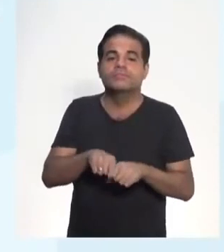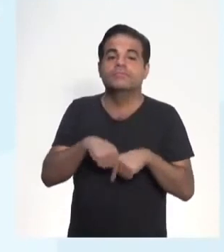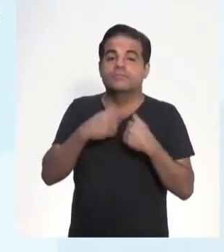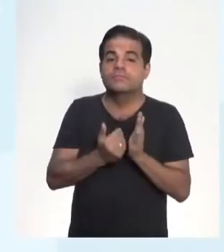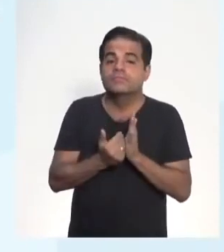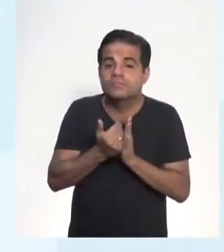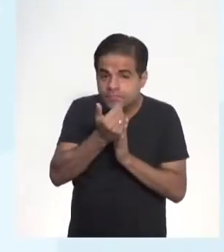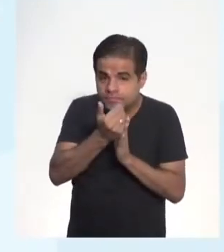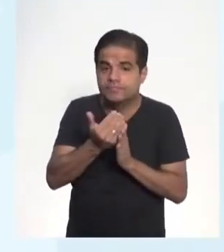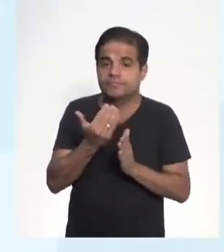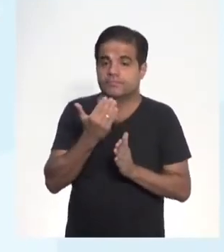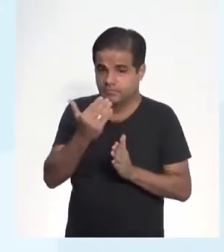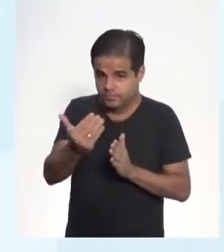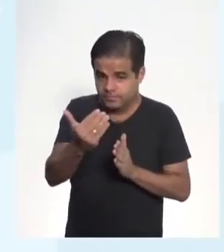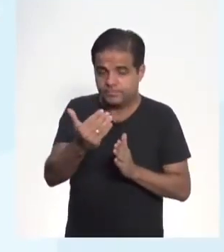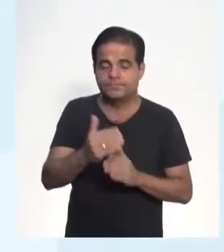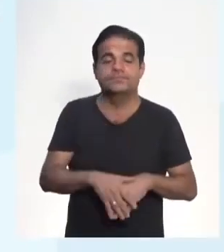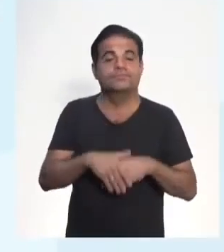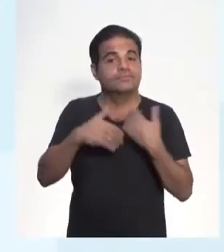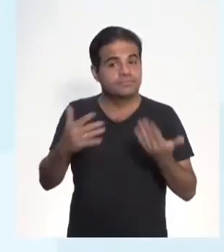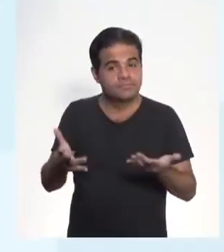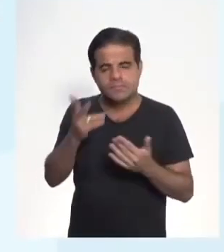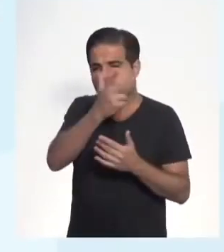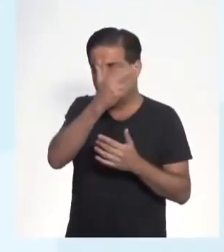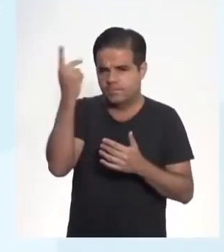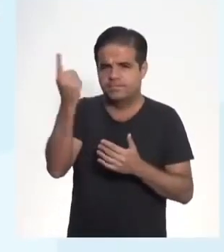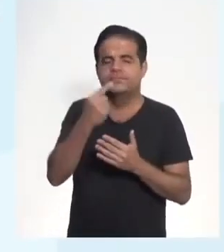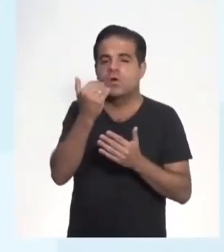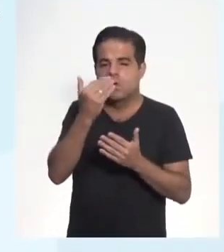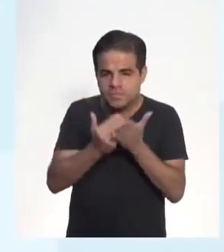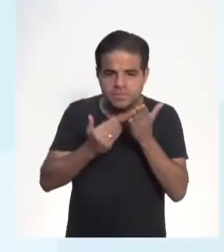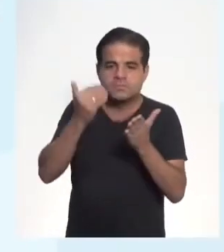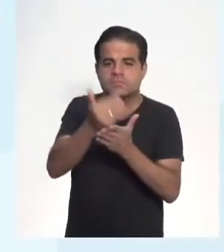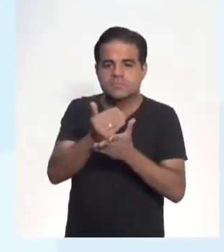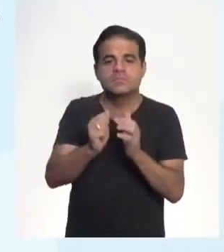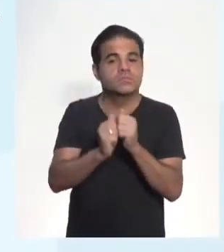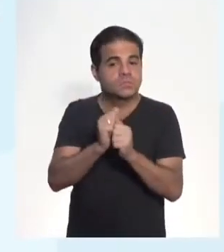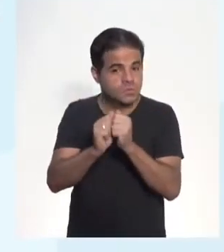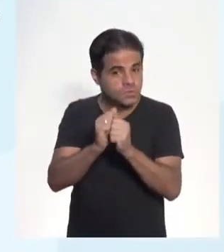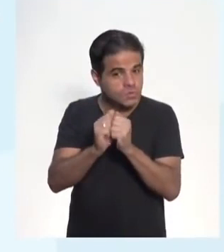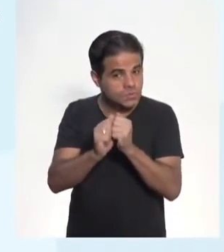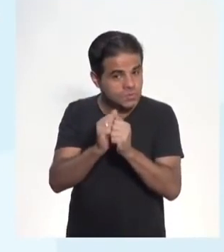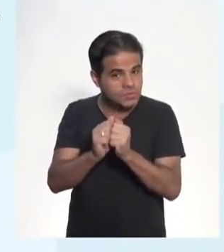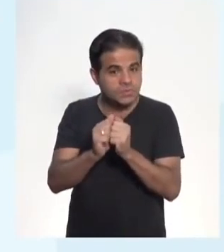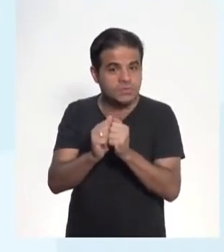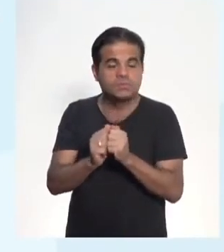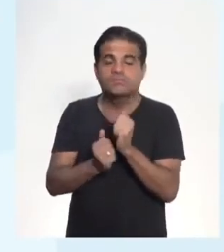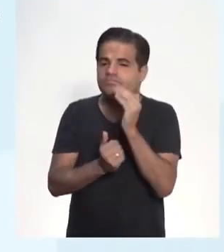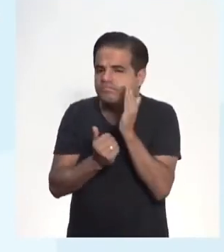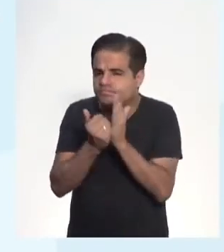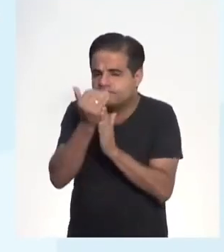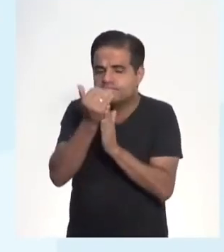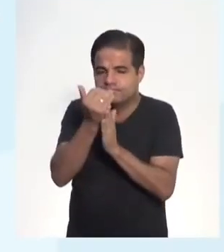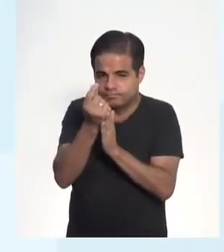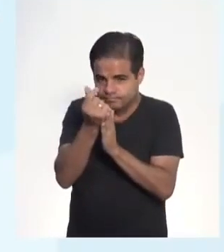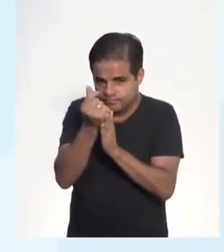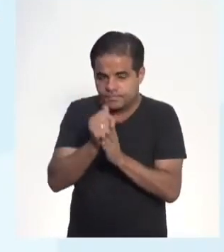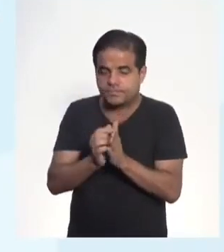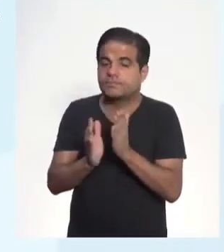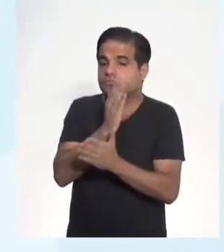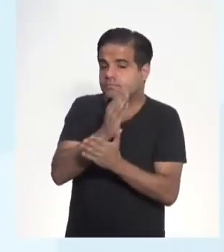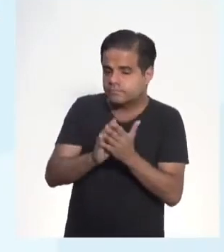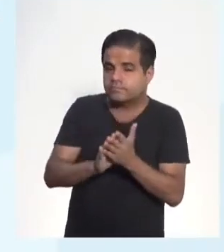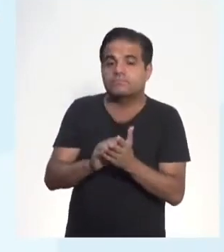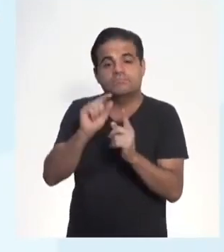o aumento da demanda, ou seja, o pessoal comeu mais arroz, então aumentou o preço. É só alguns